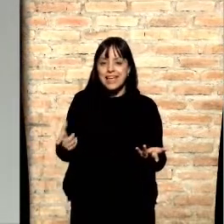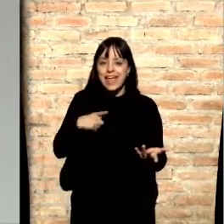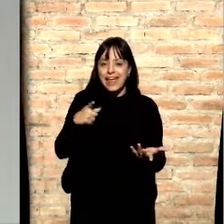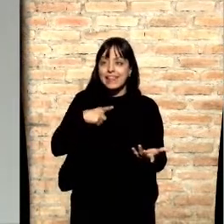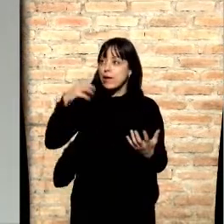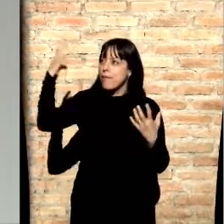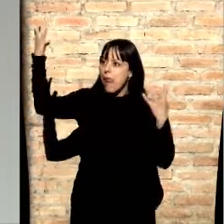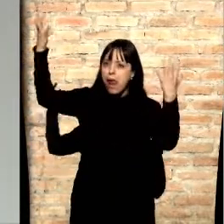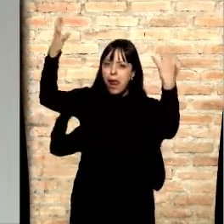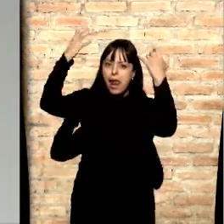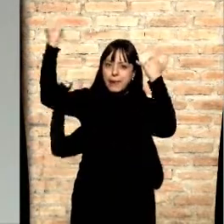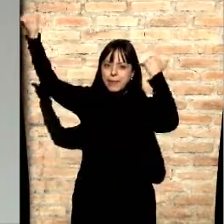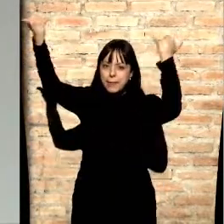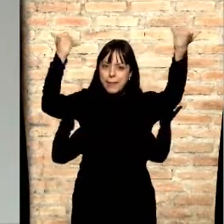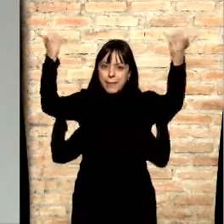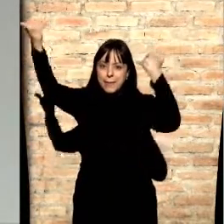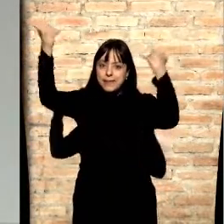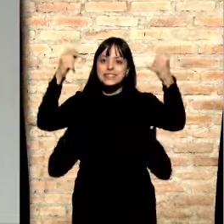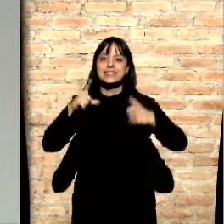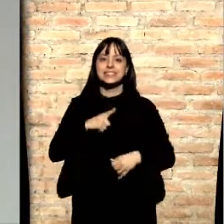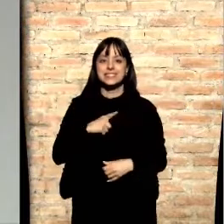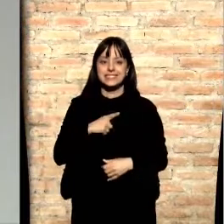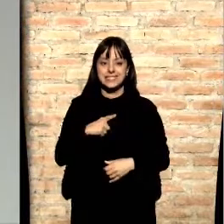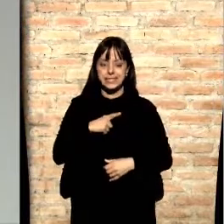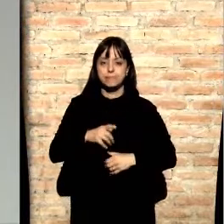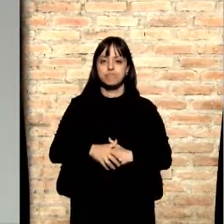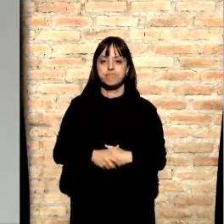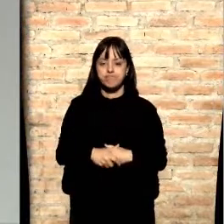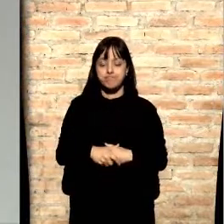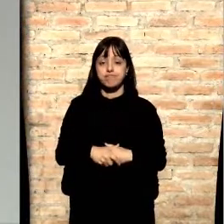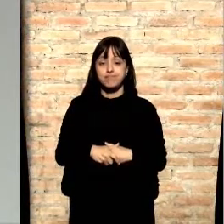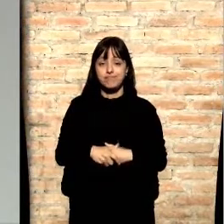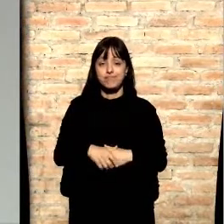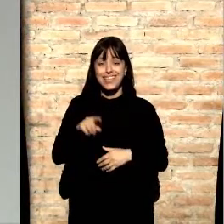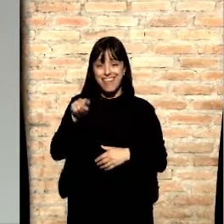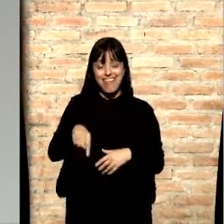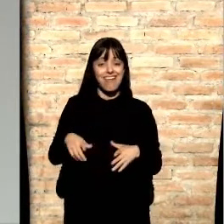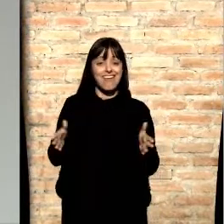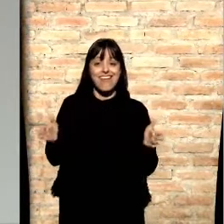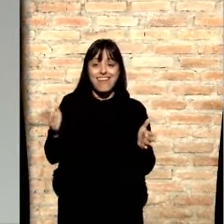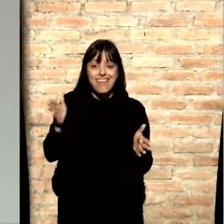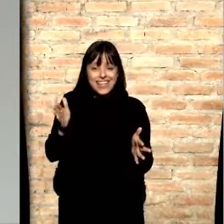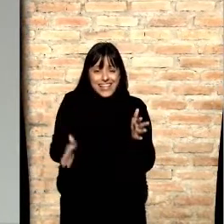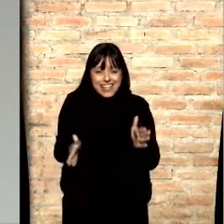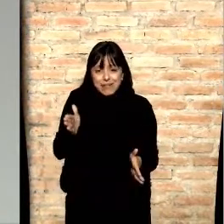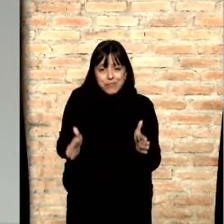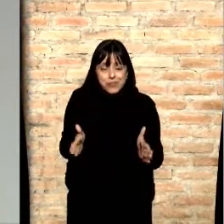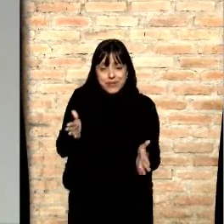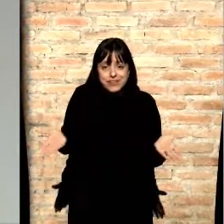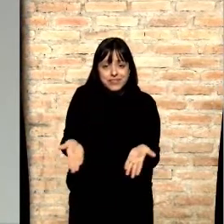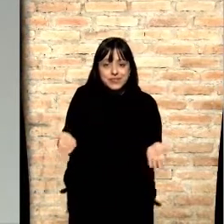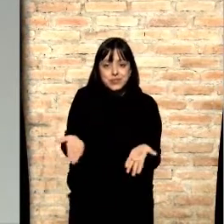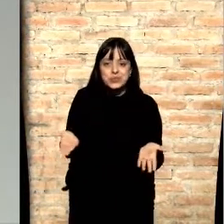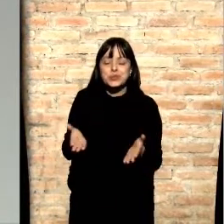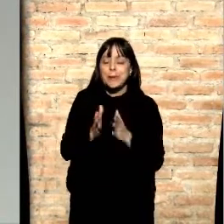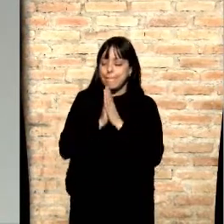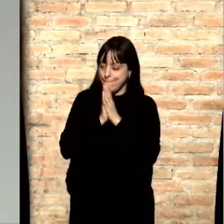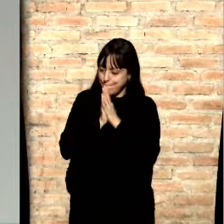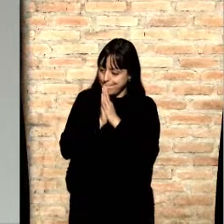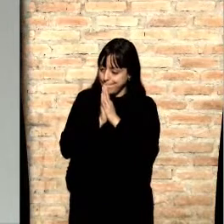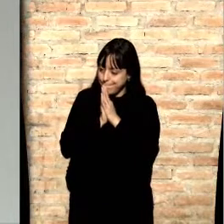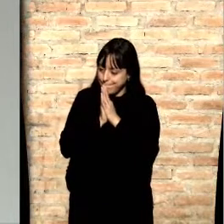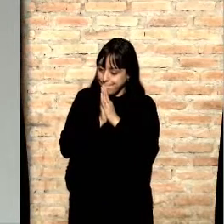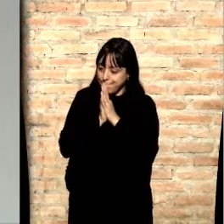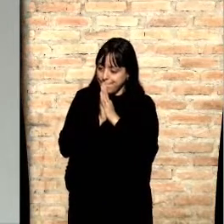tocando muito grande é uma época que a gente a gente